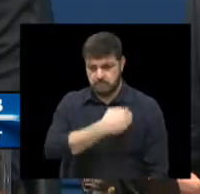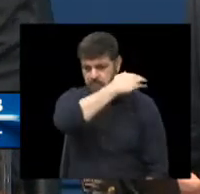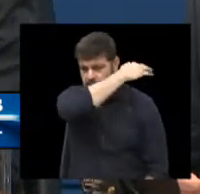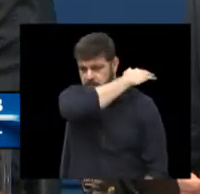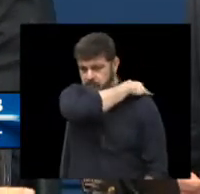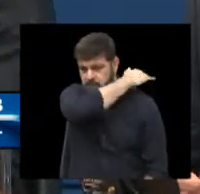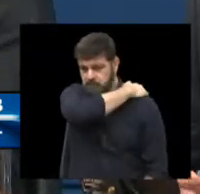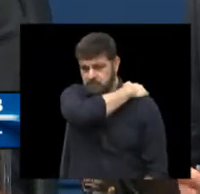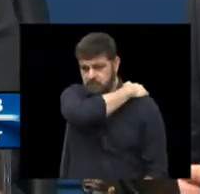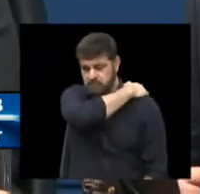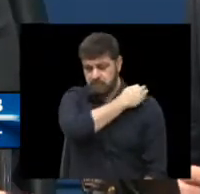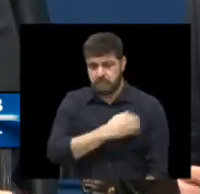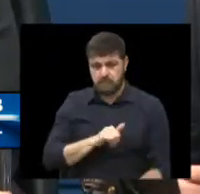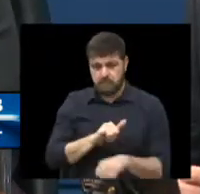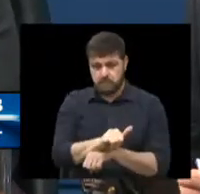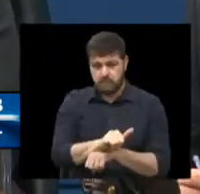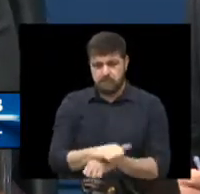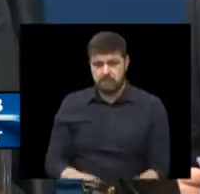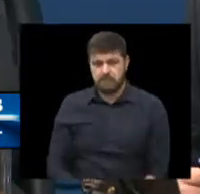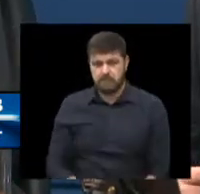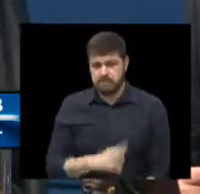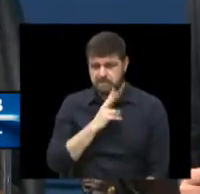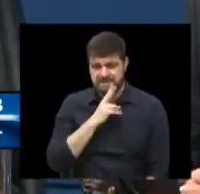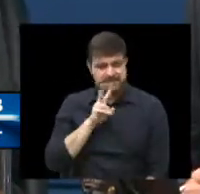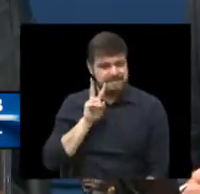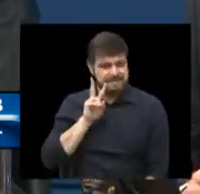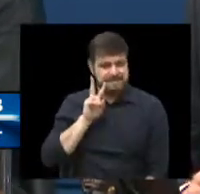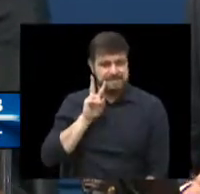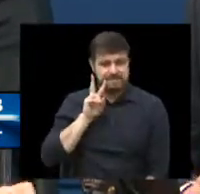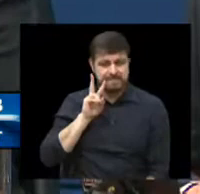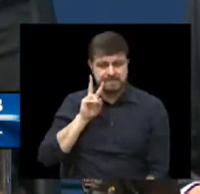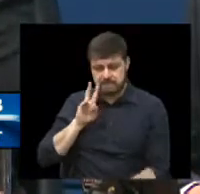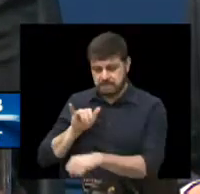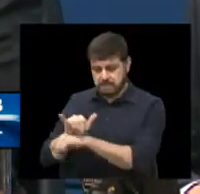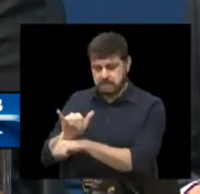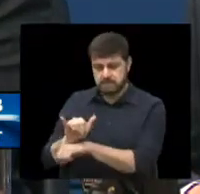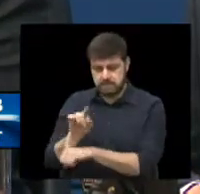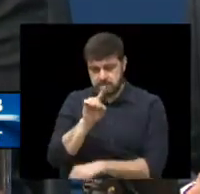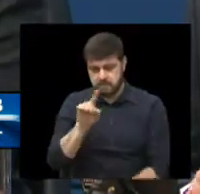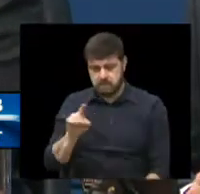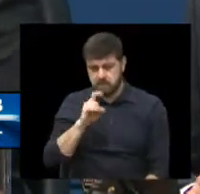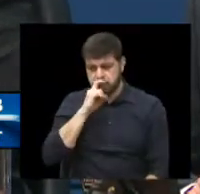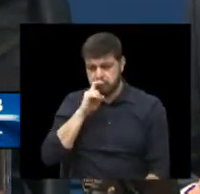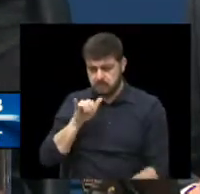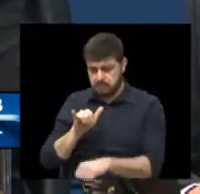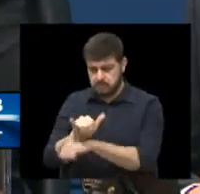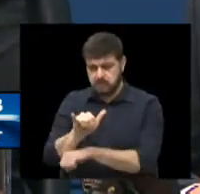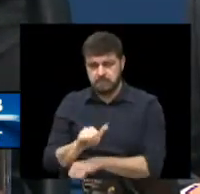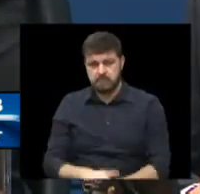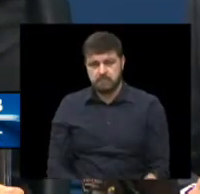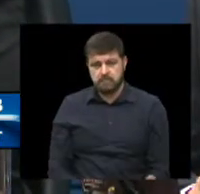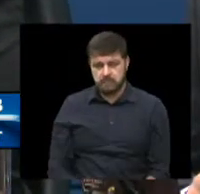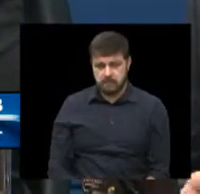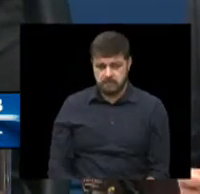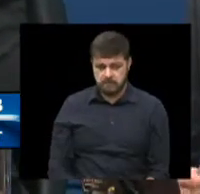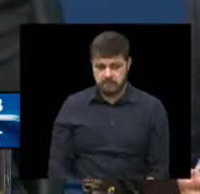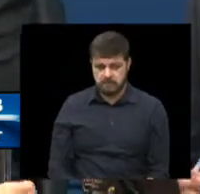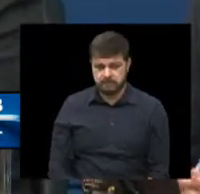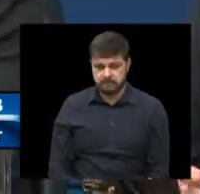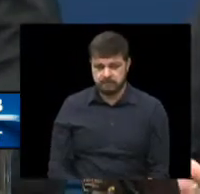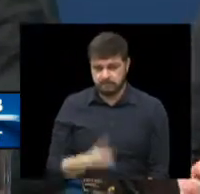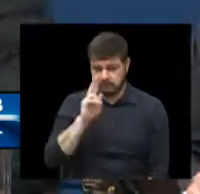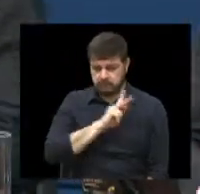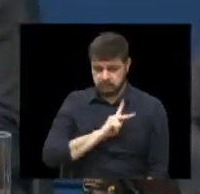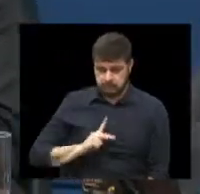Costa, ausente. Vinícius Gratti, ausente. Zé Carlos, ausente. 20.